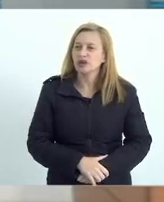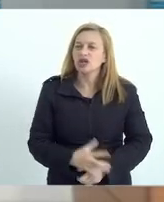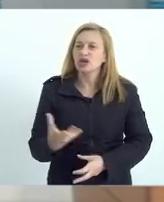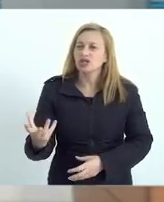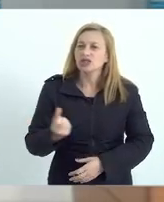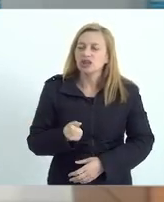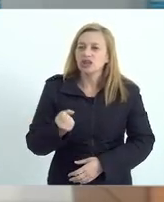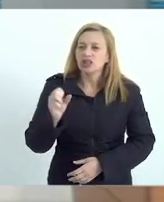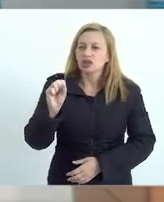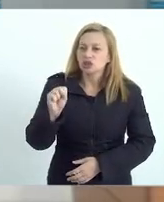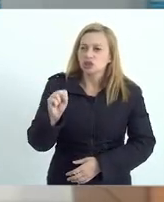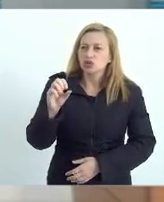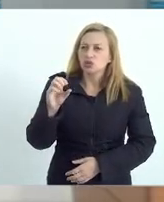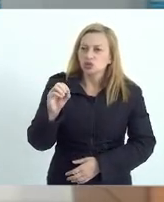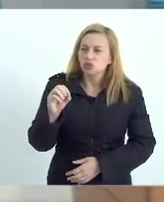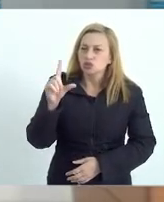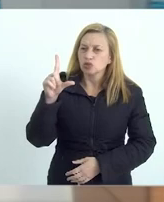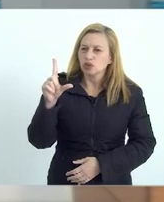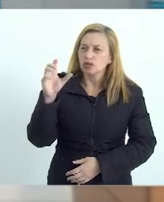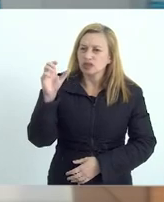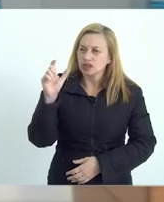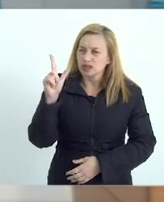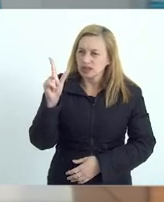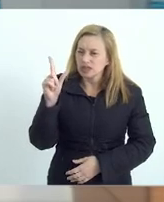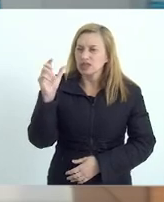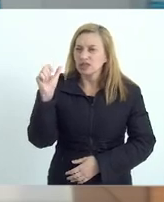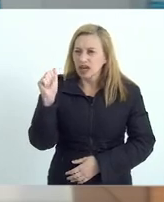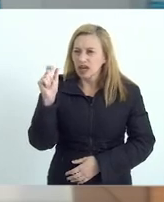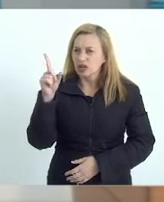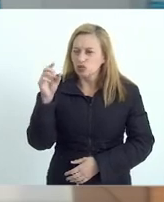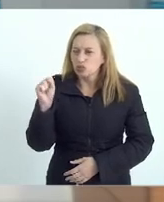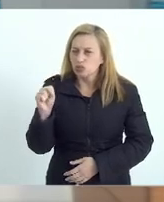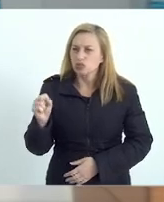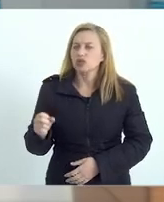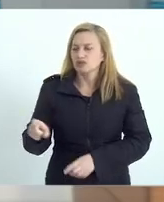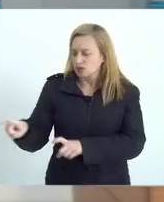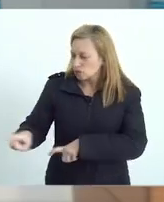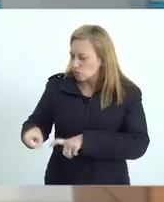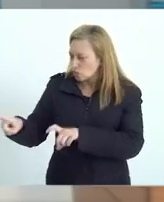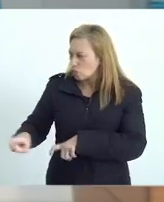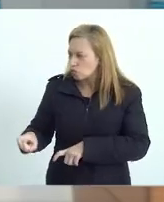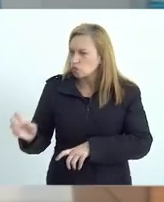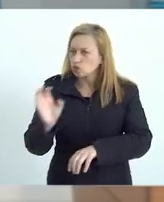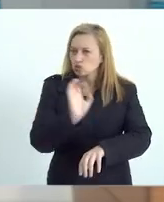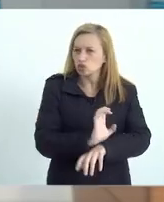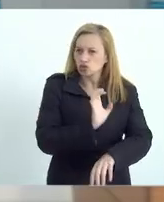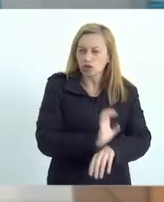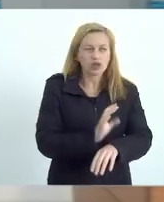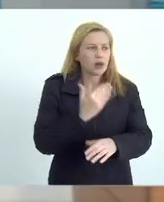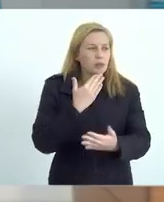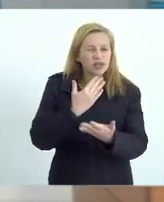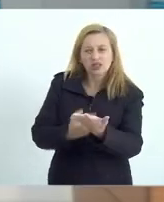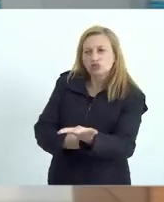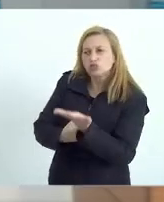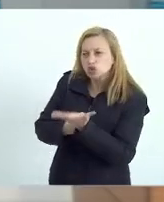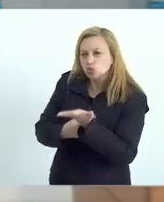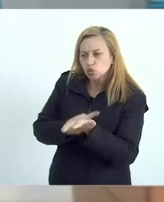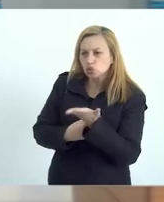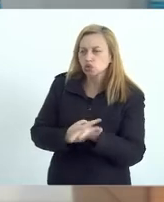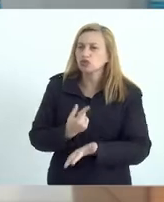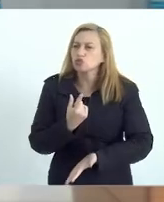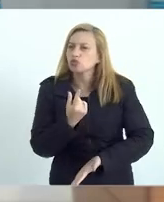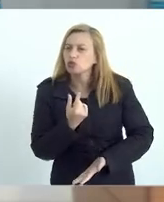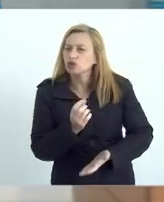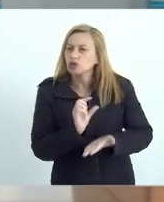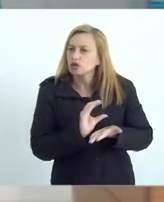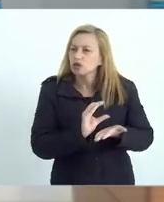soldados que vem do interior do Estado a Bruma ajuda para uma ajuda